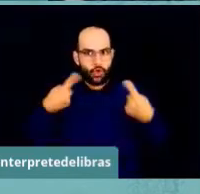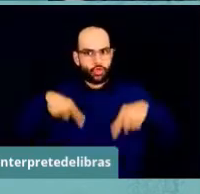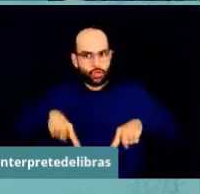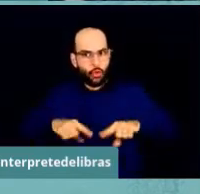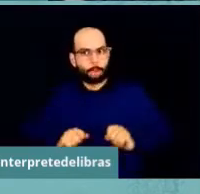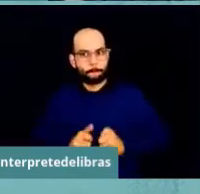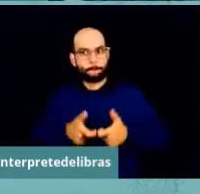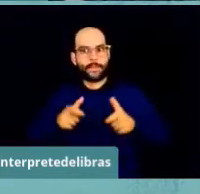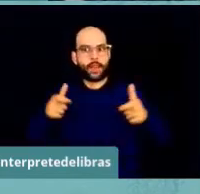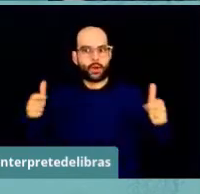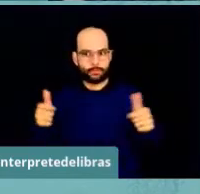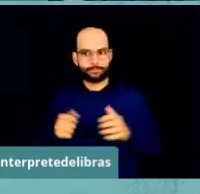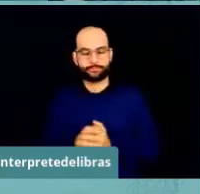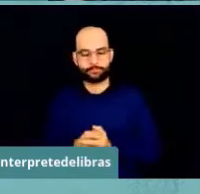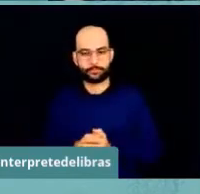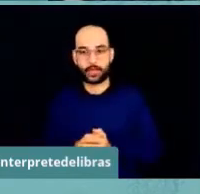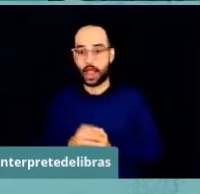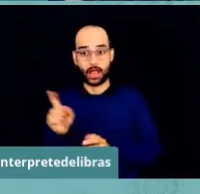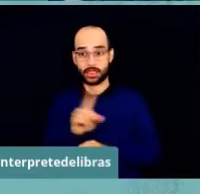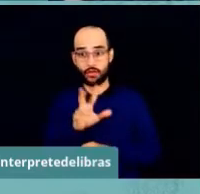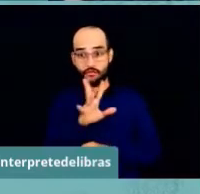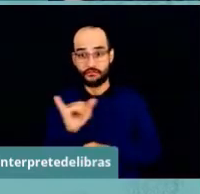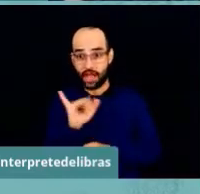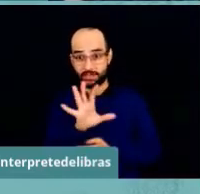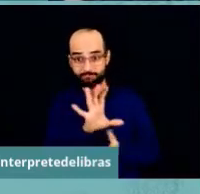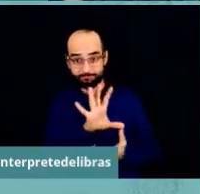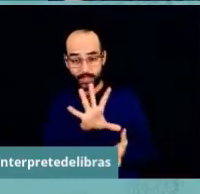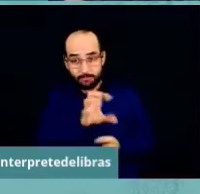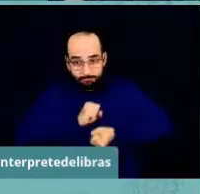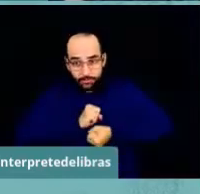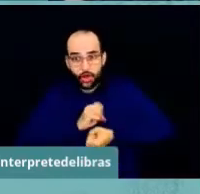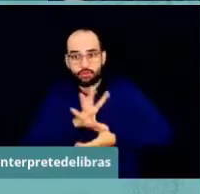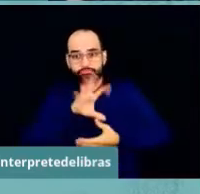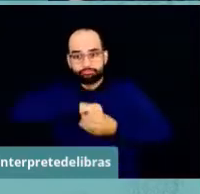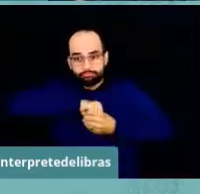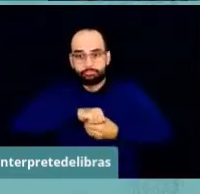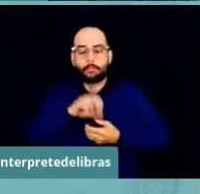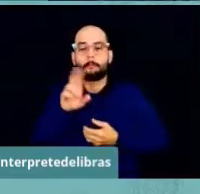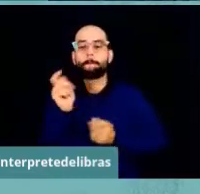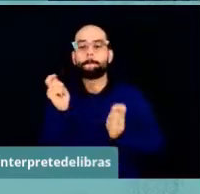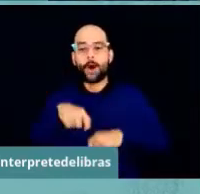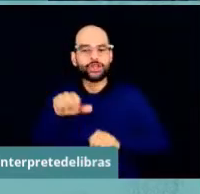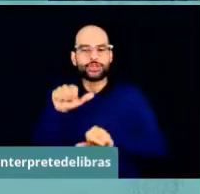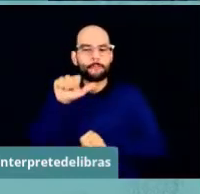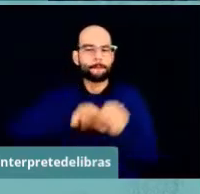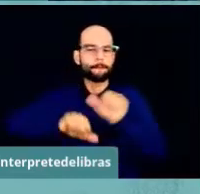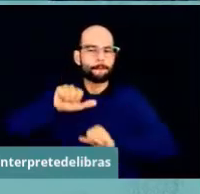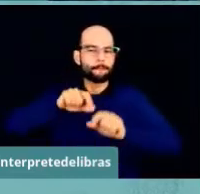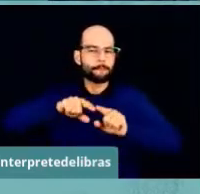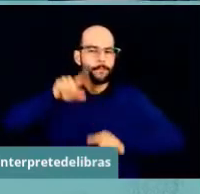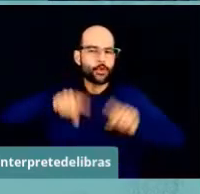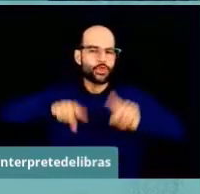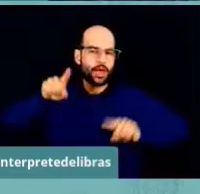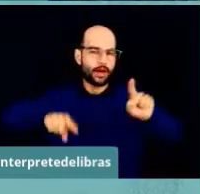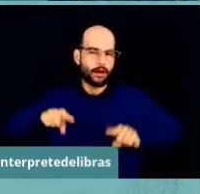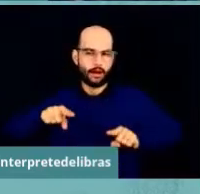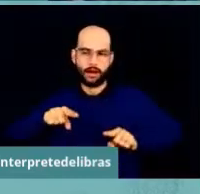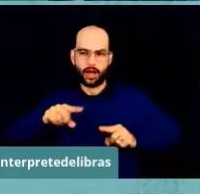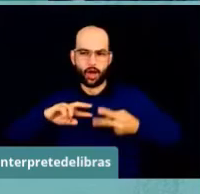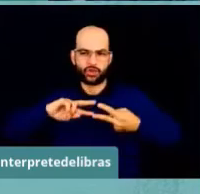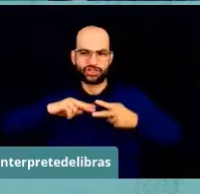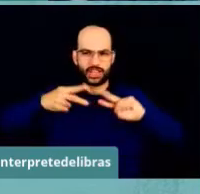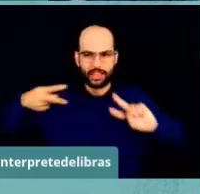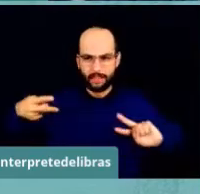o genoma nosso, então não são vacinas que têm risco de alterar nosso DNA e de causar mutação no